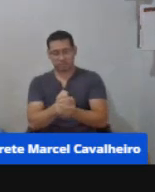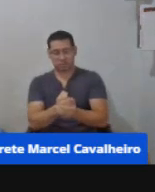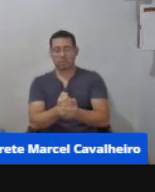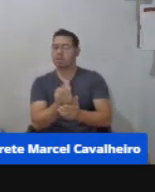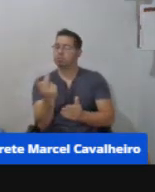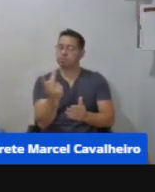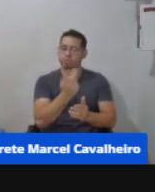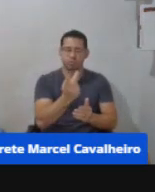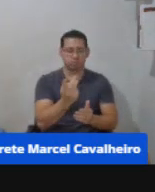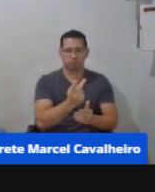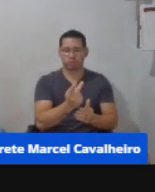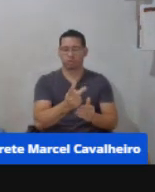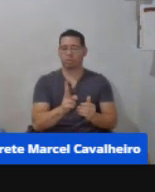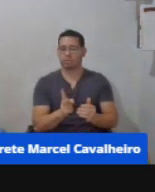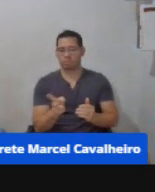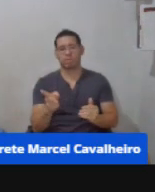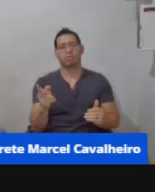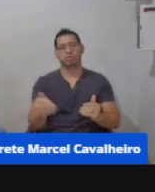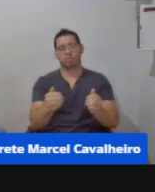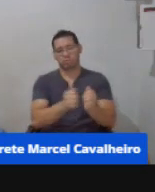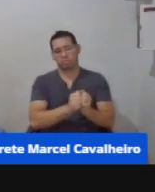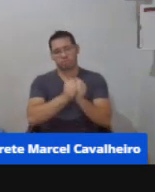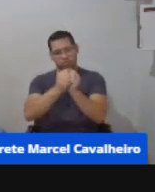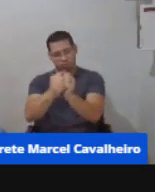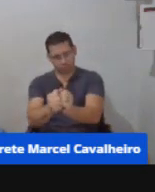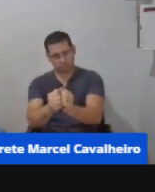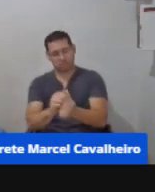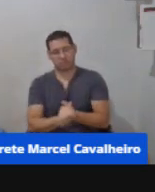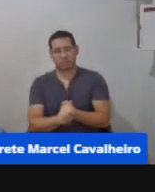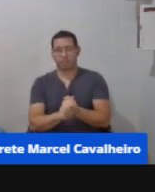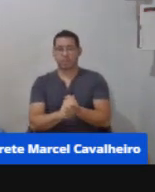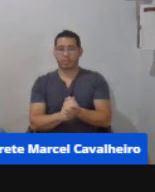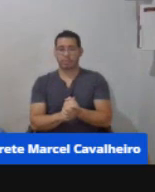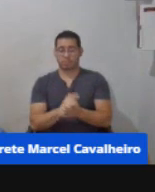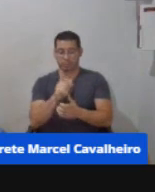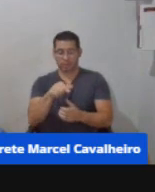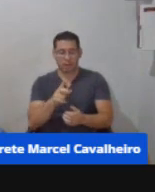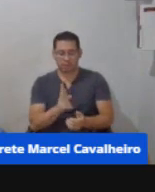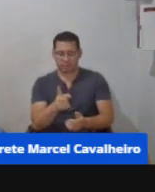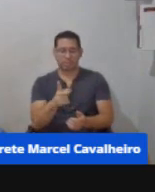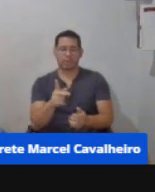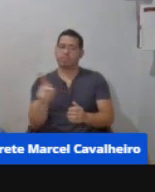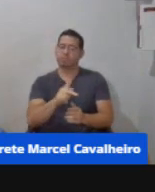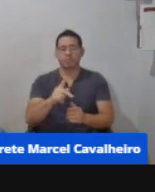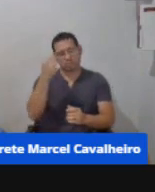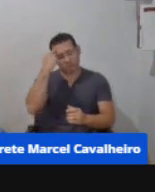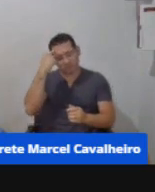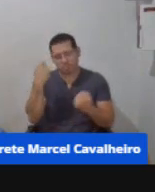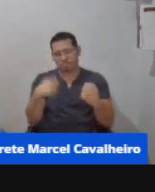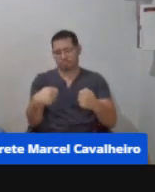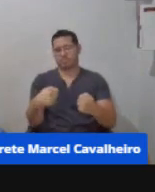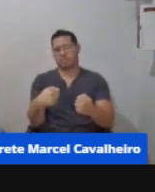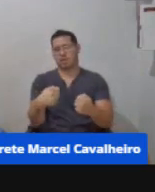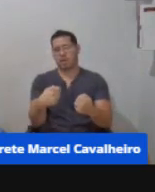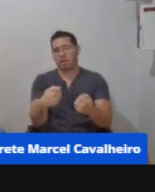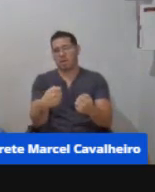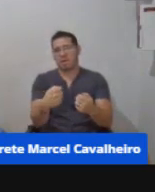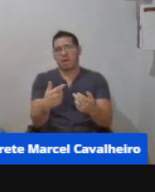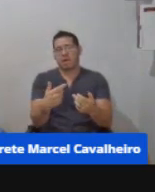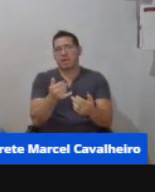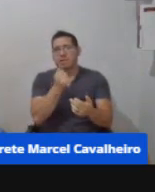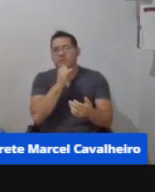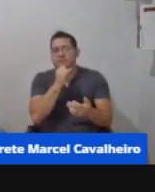concomitantemente. Dessa forma, sempre que o professor considerar necessário que alguma prática